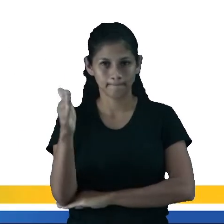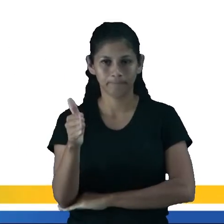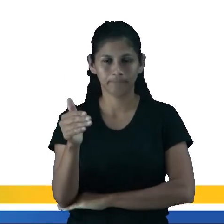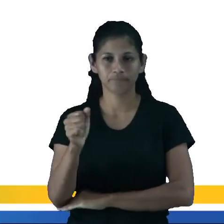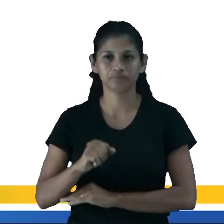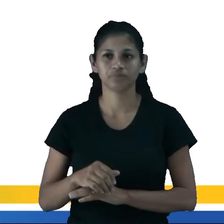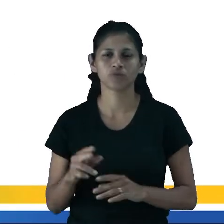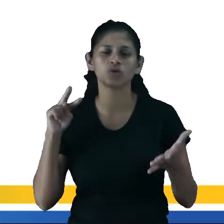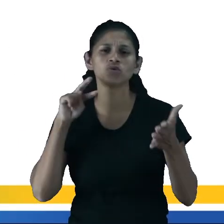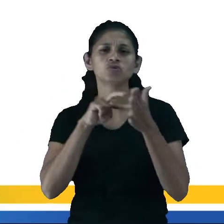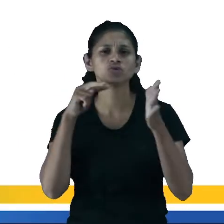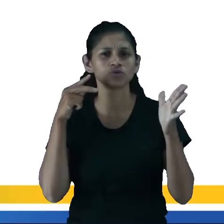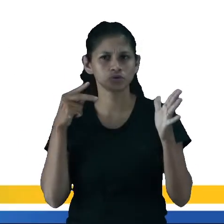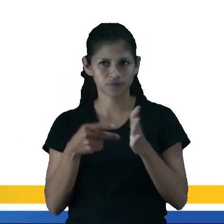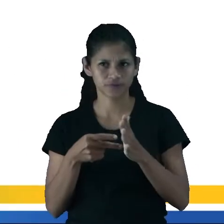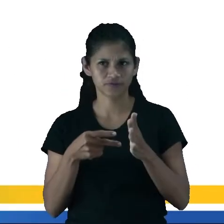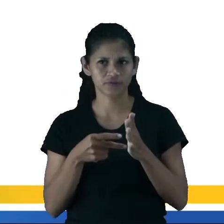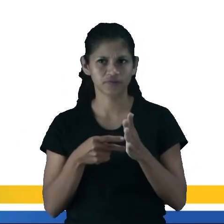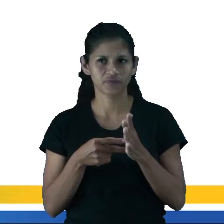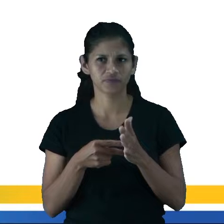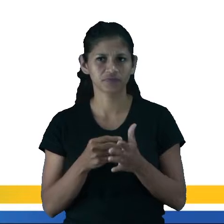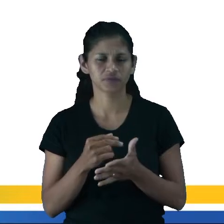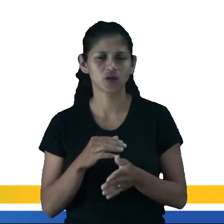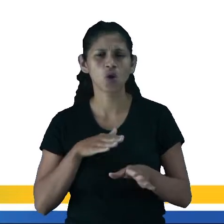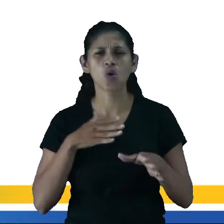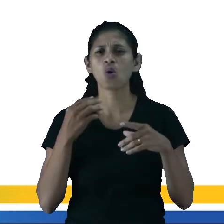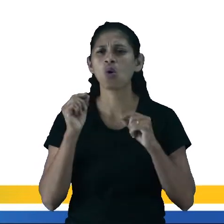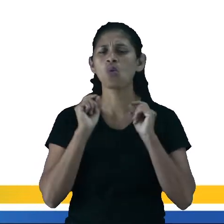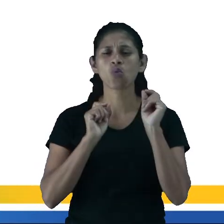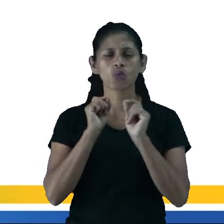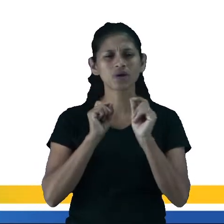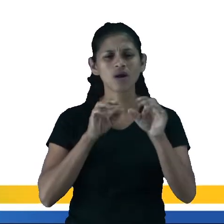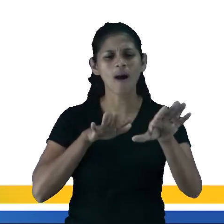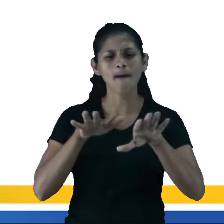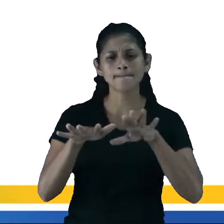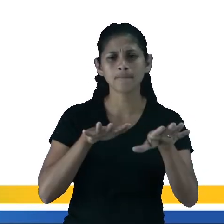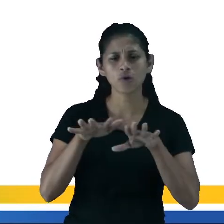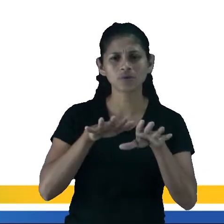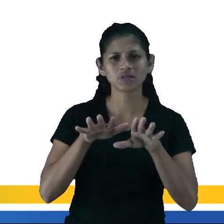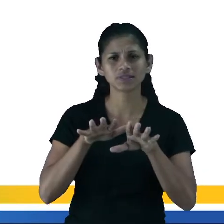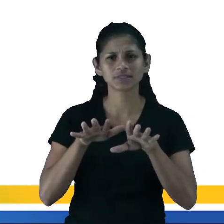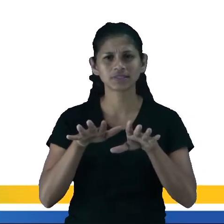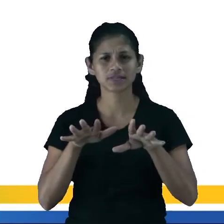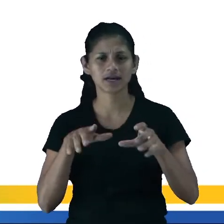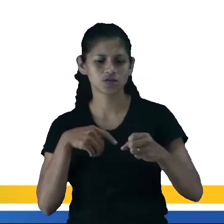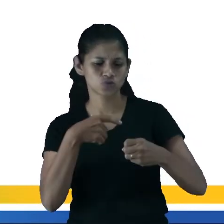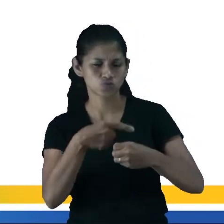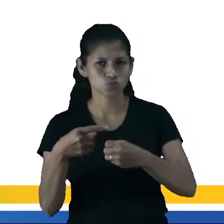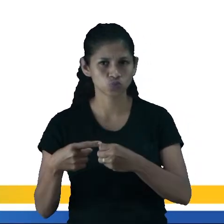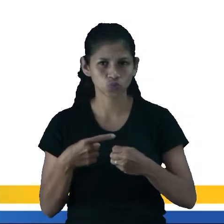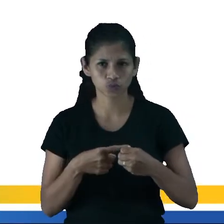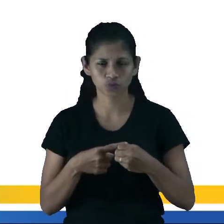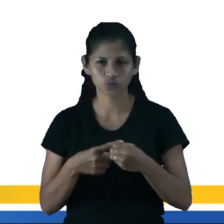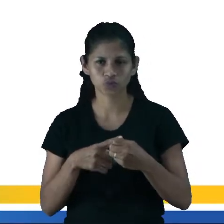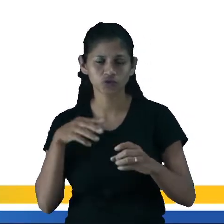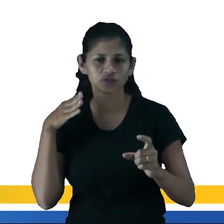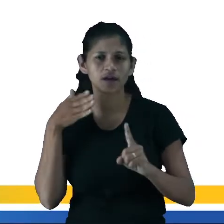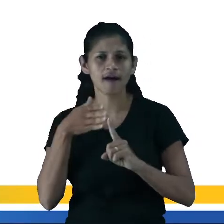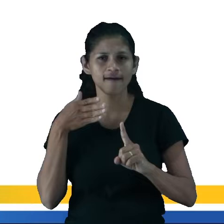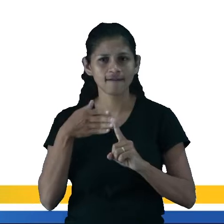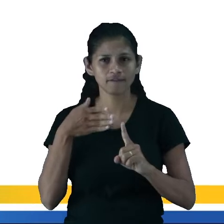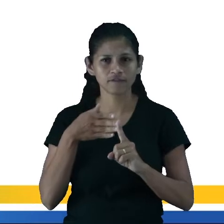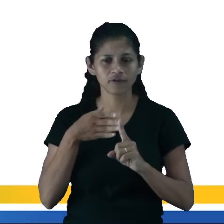A definição, o que seria, essa mobilidade, a mobilidade urbana? Ela se refere às condições